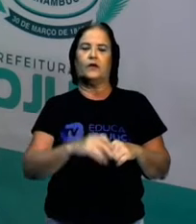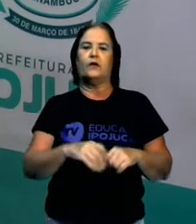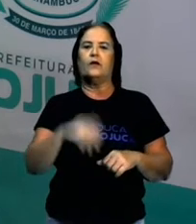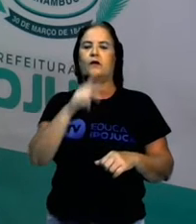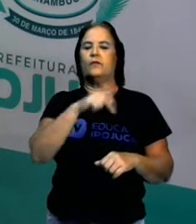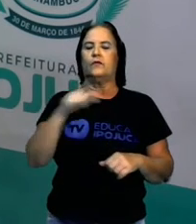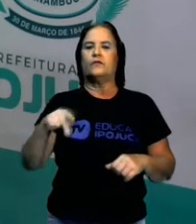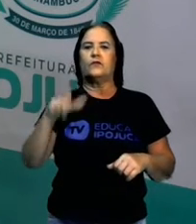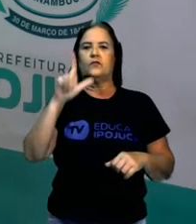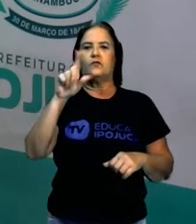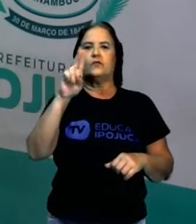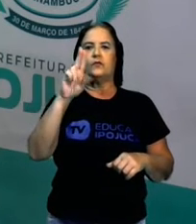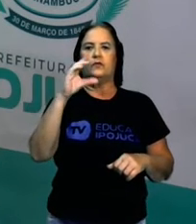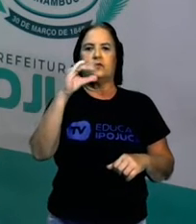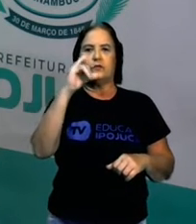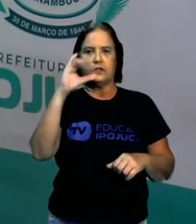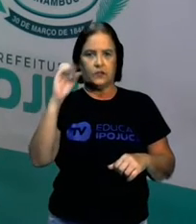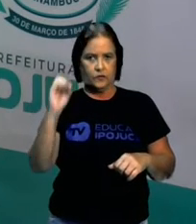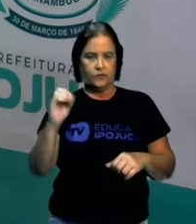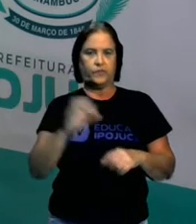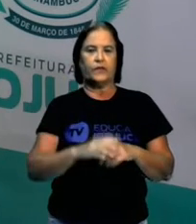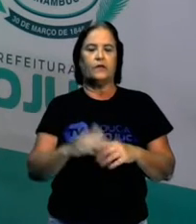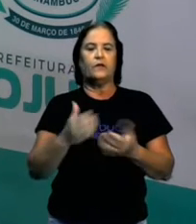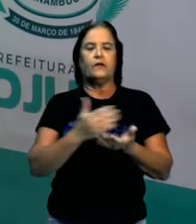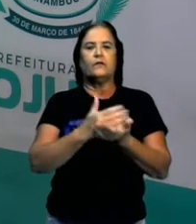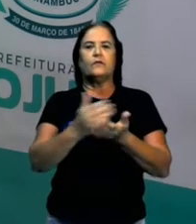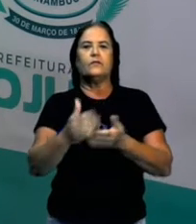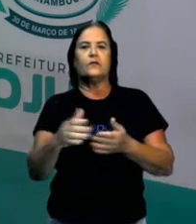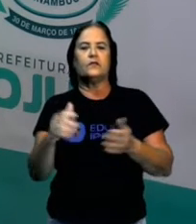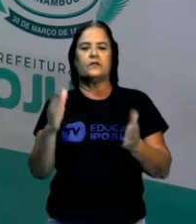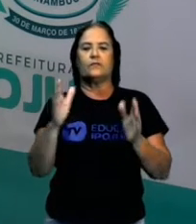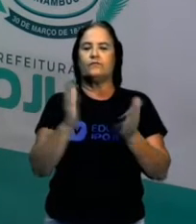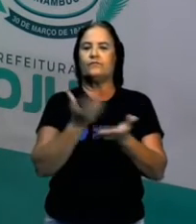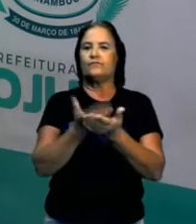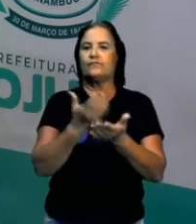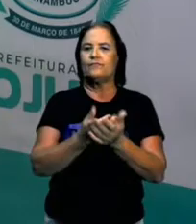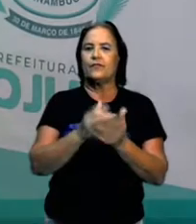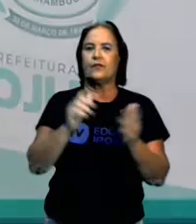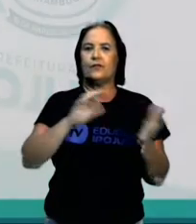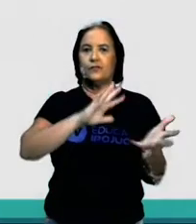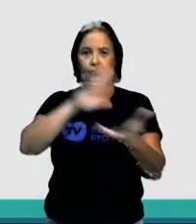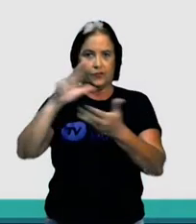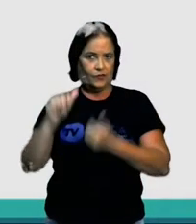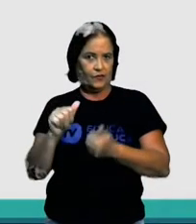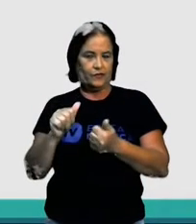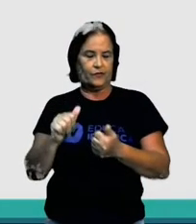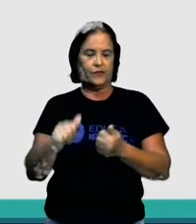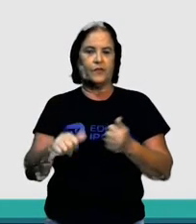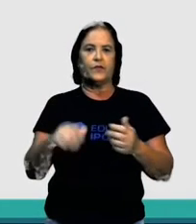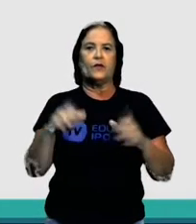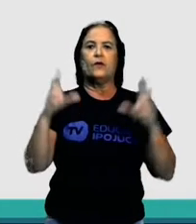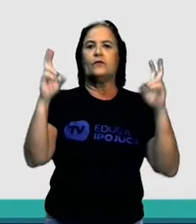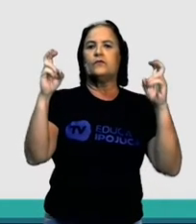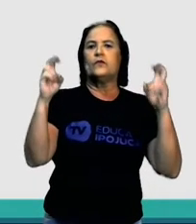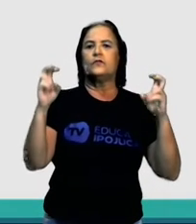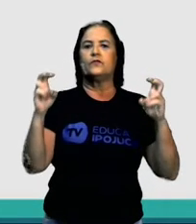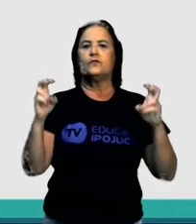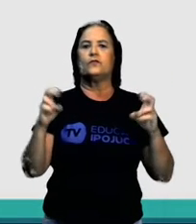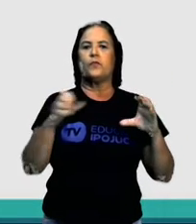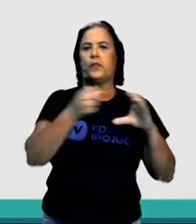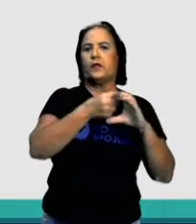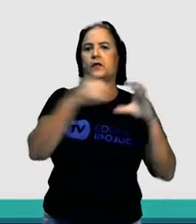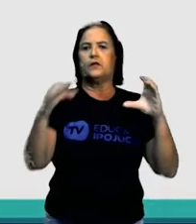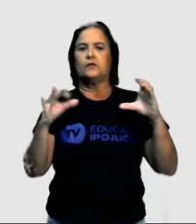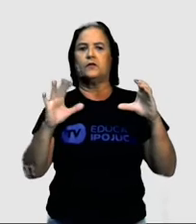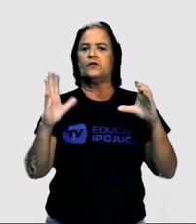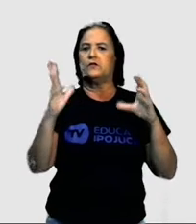Neto e nós vamos começar agora a nossa aula de geografia. O assunto de hoje é características gerais do